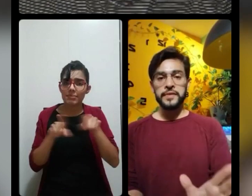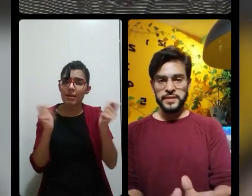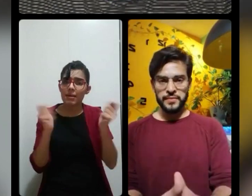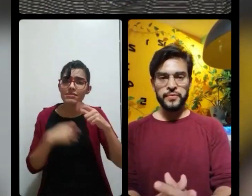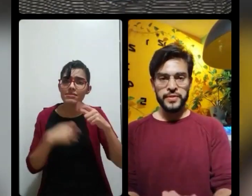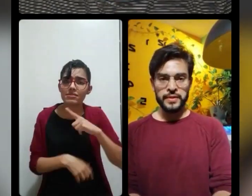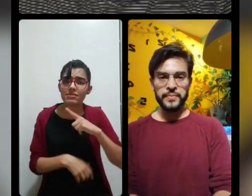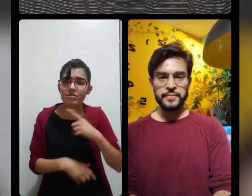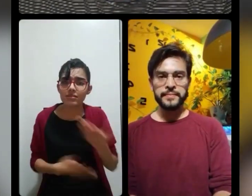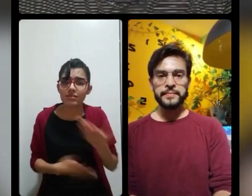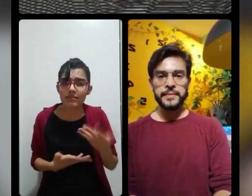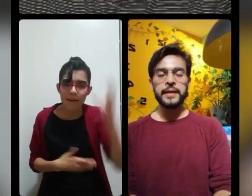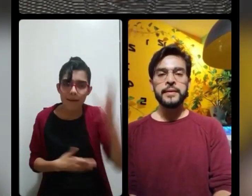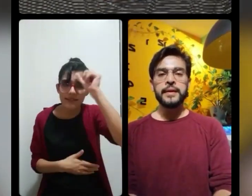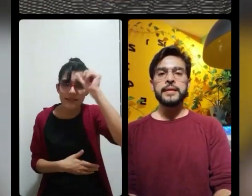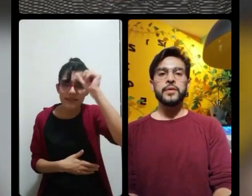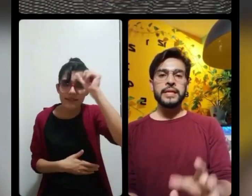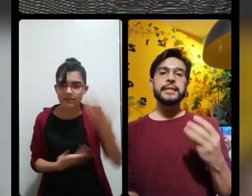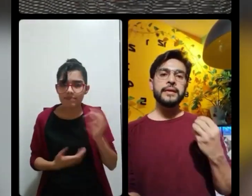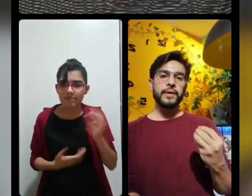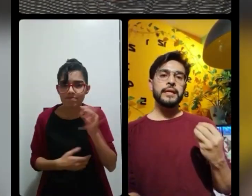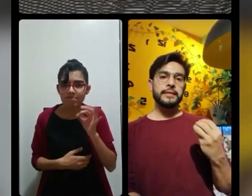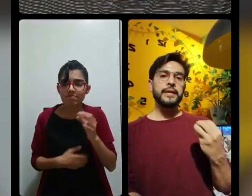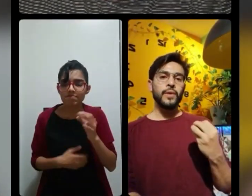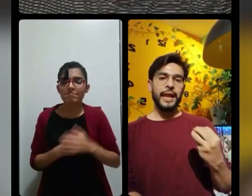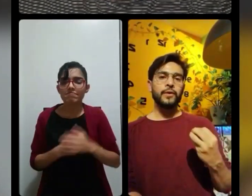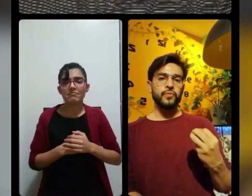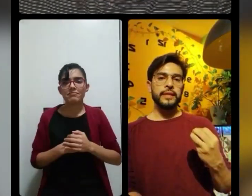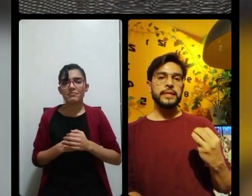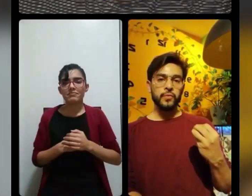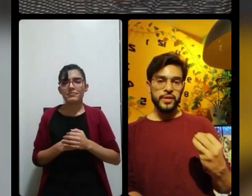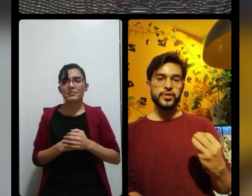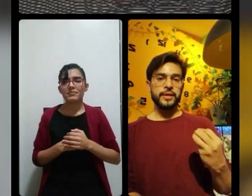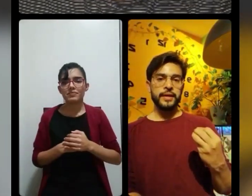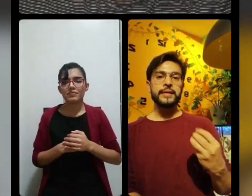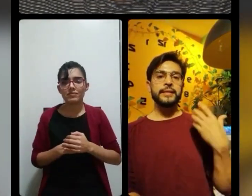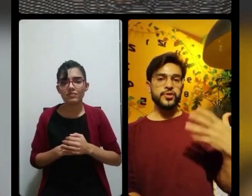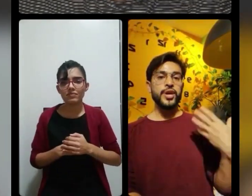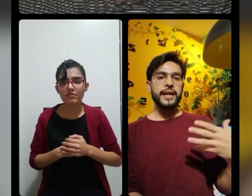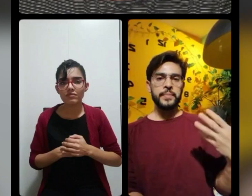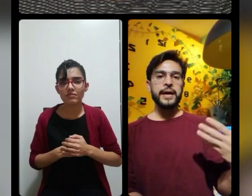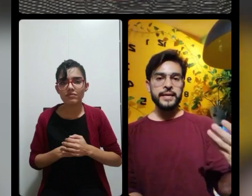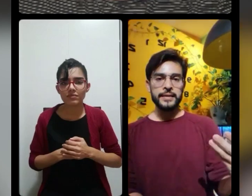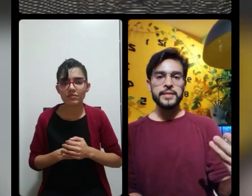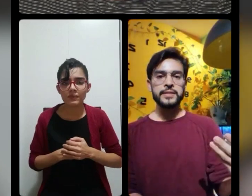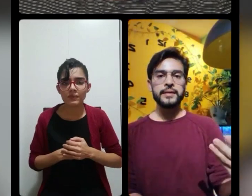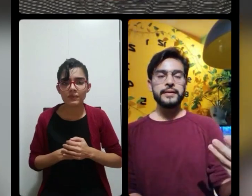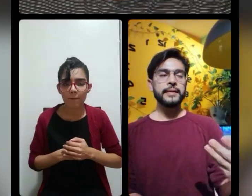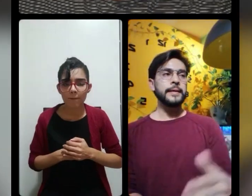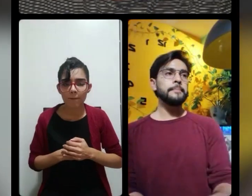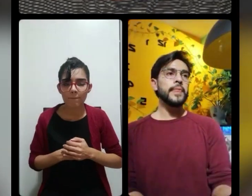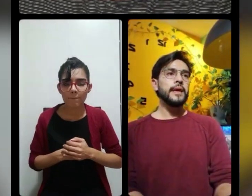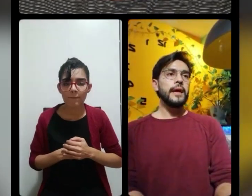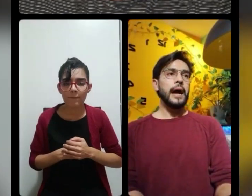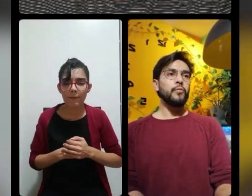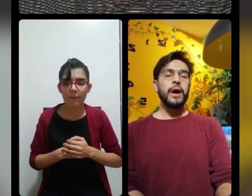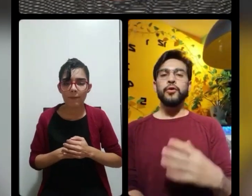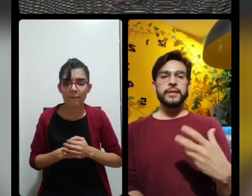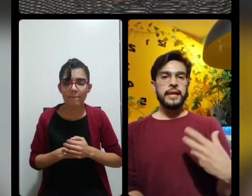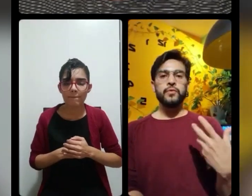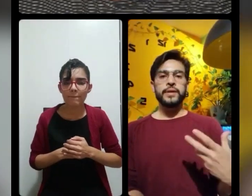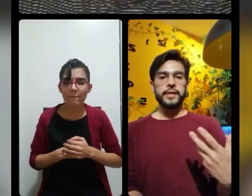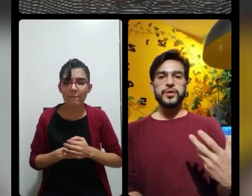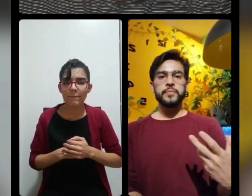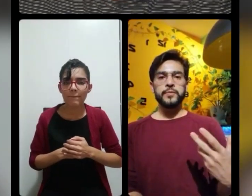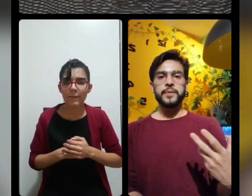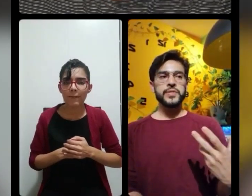famílias ouvintes, por exemplo. Né? Então, ele tem uma lacuna linguística aí que gera barreiras. Né? Há uma